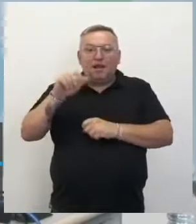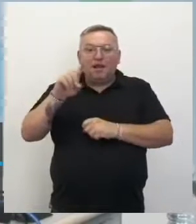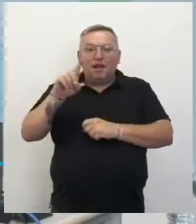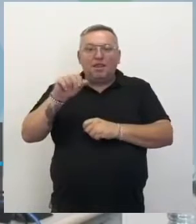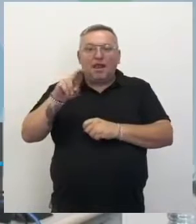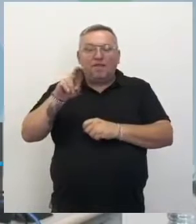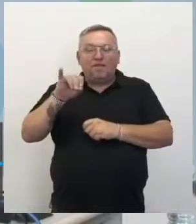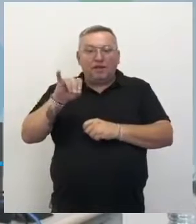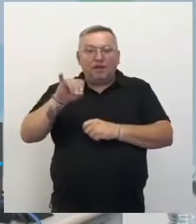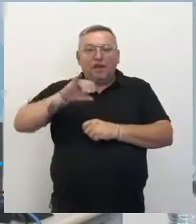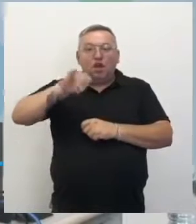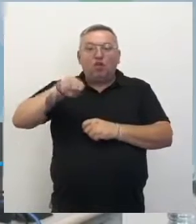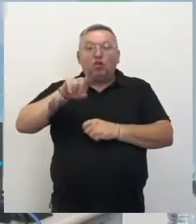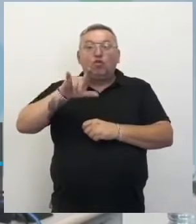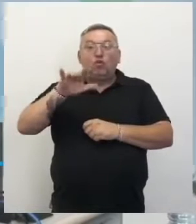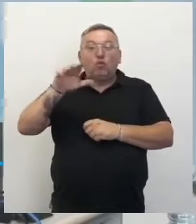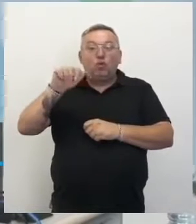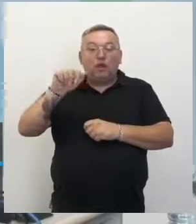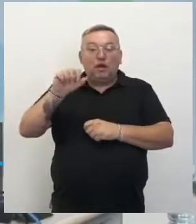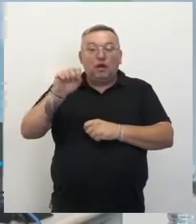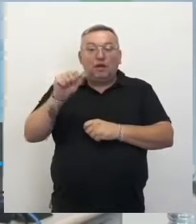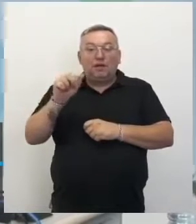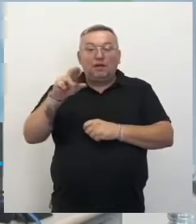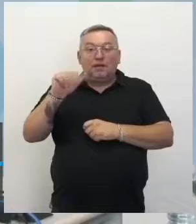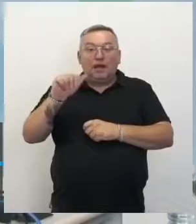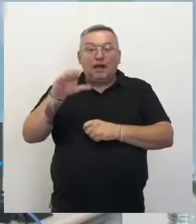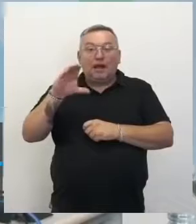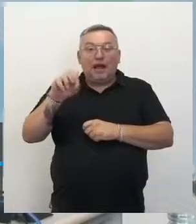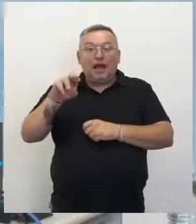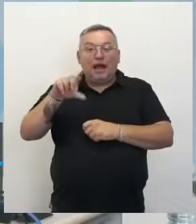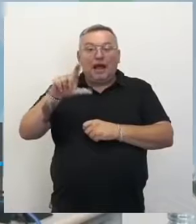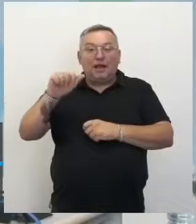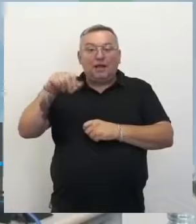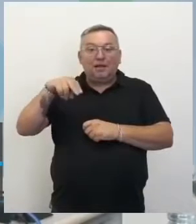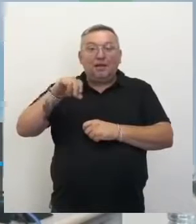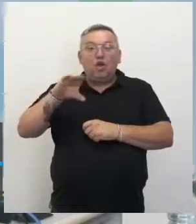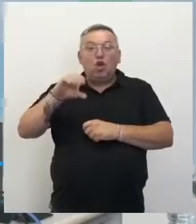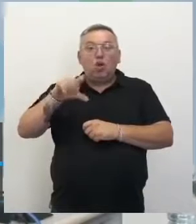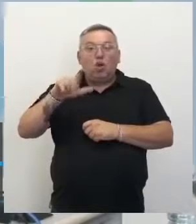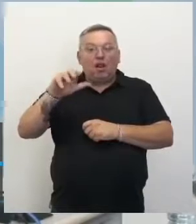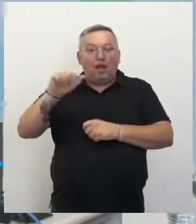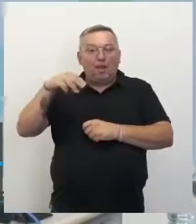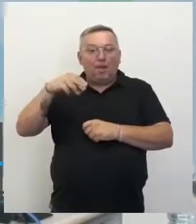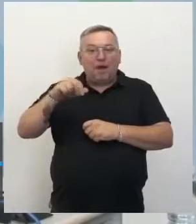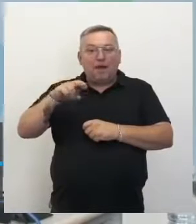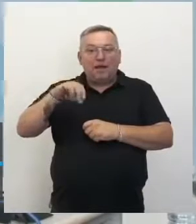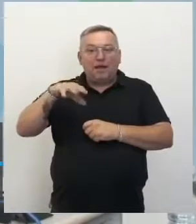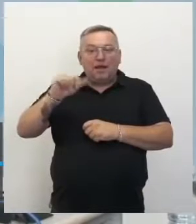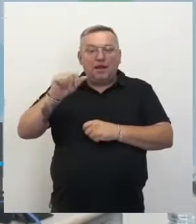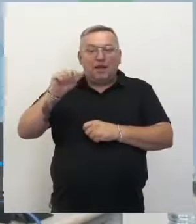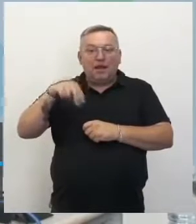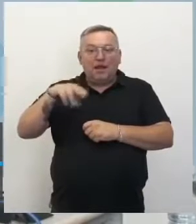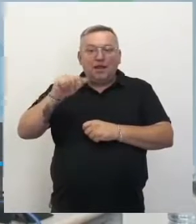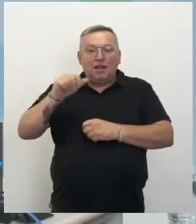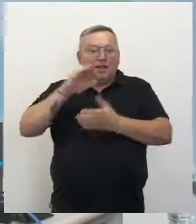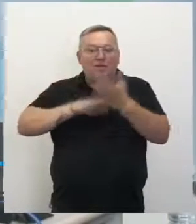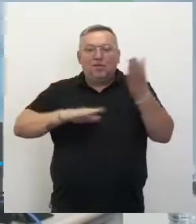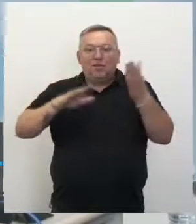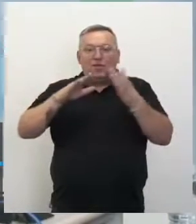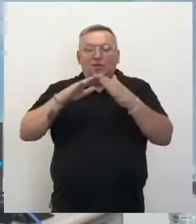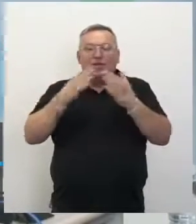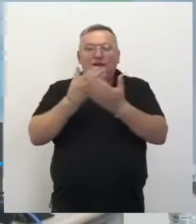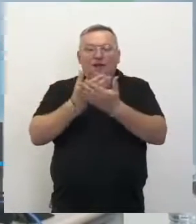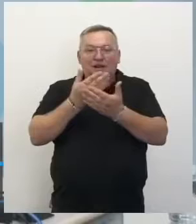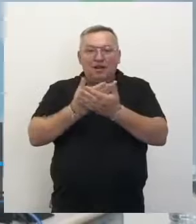Davi, Júlia Santos, Sara, Carlos, Nicolas, Mariana, Ana, todos lá da